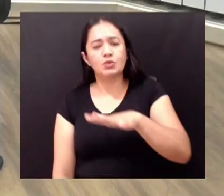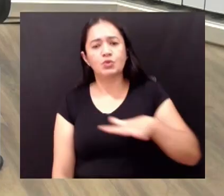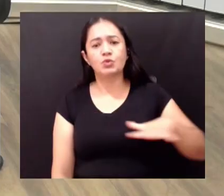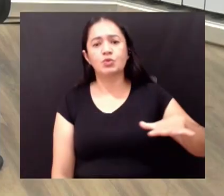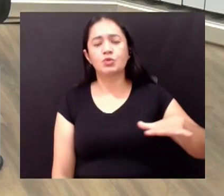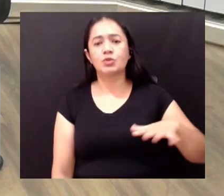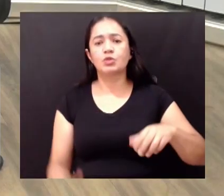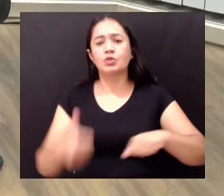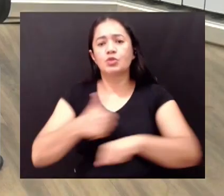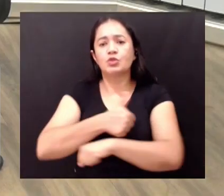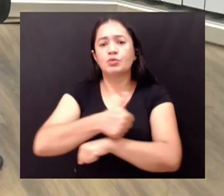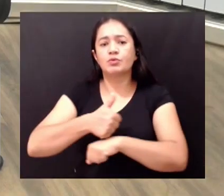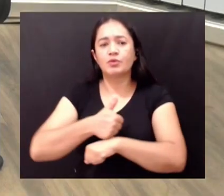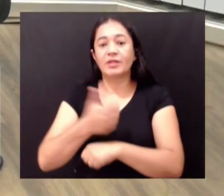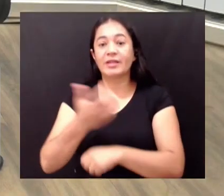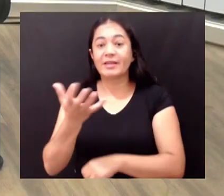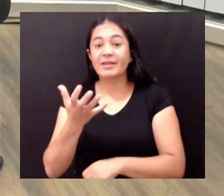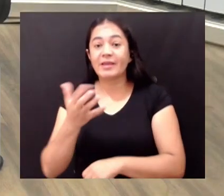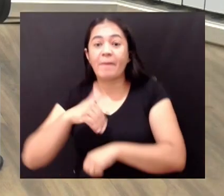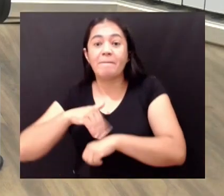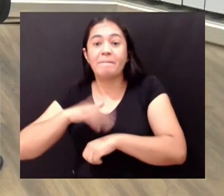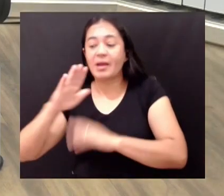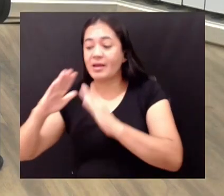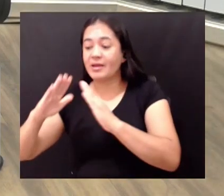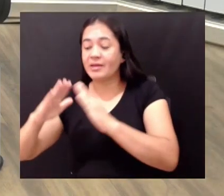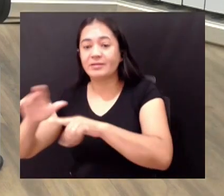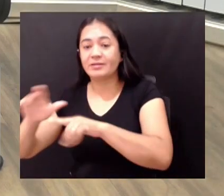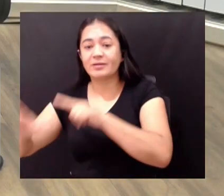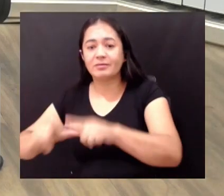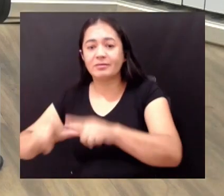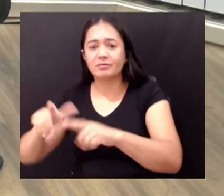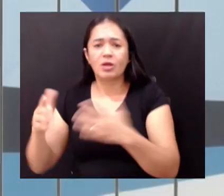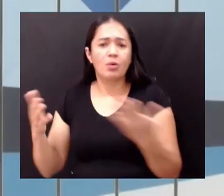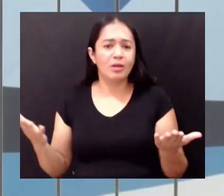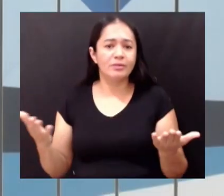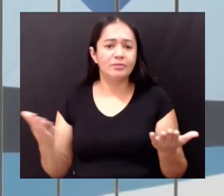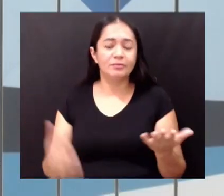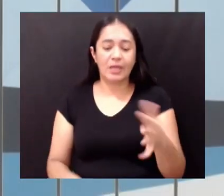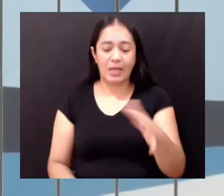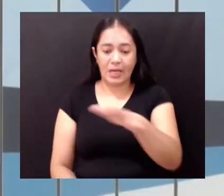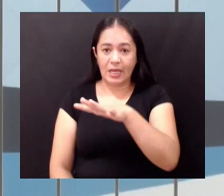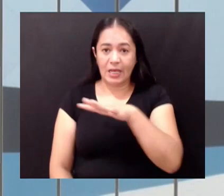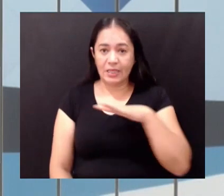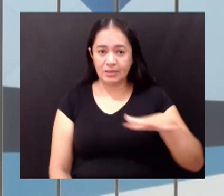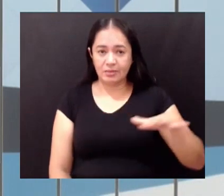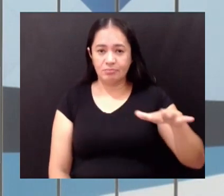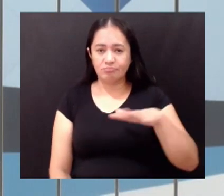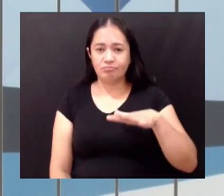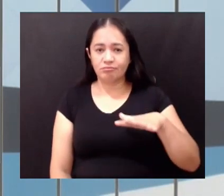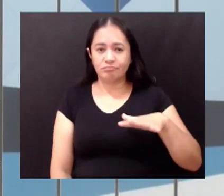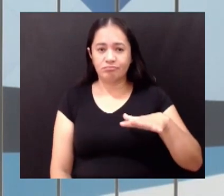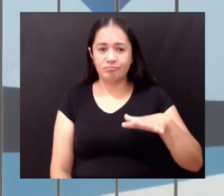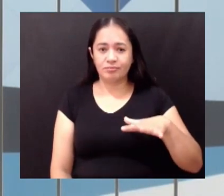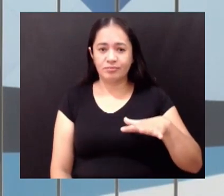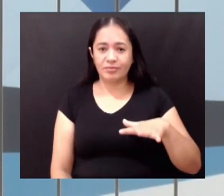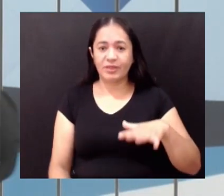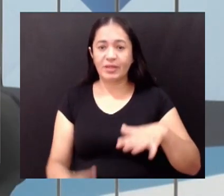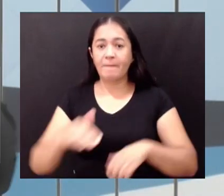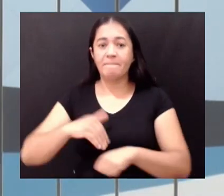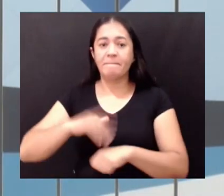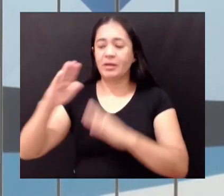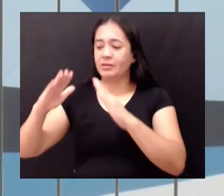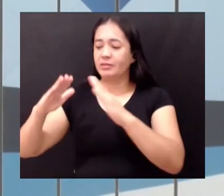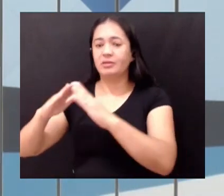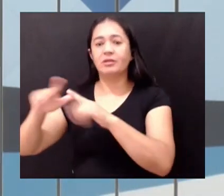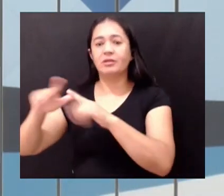querer mais ficar em casa? As áreas que tendem a ficar mais remotas são as áreas que normalmente já estão em contato